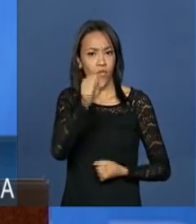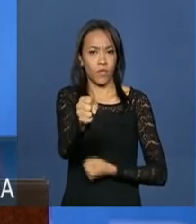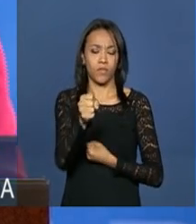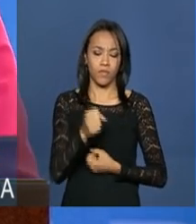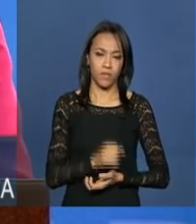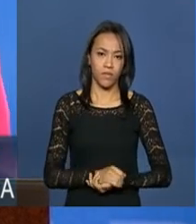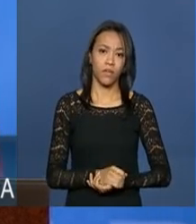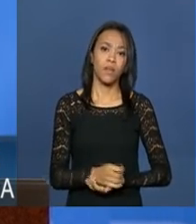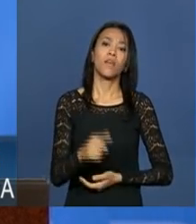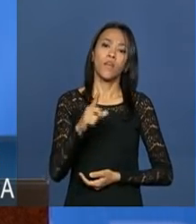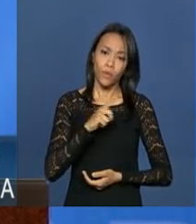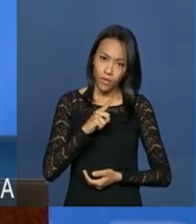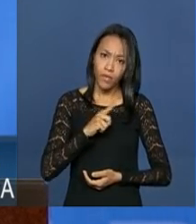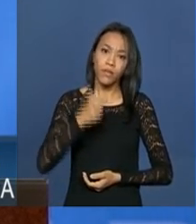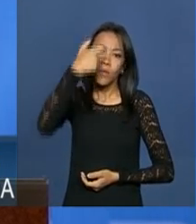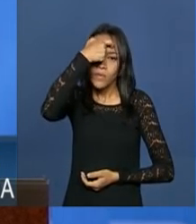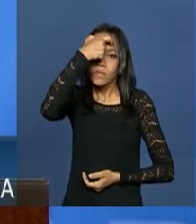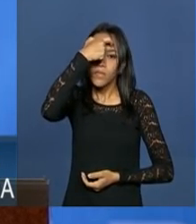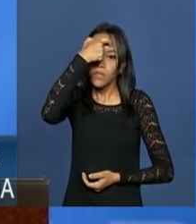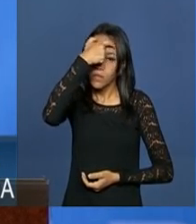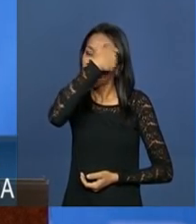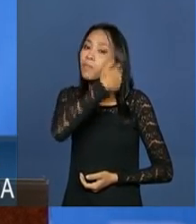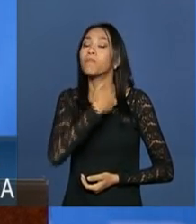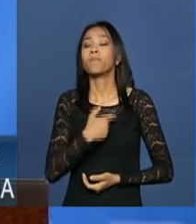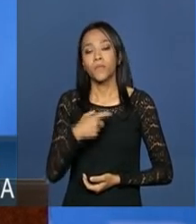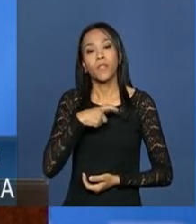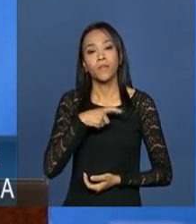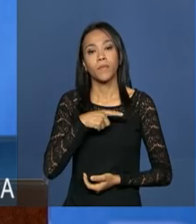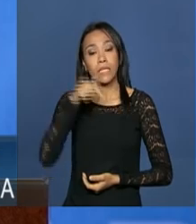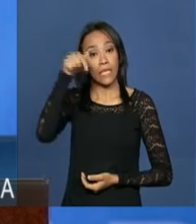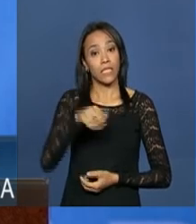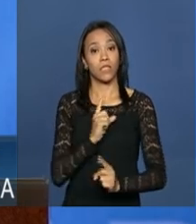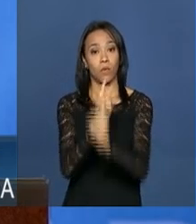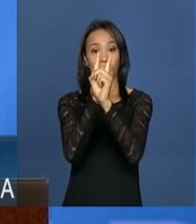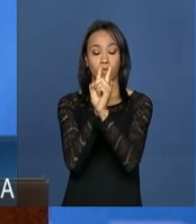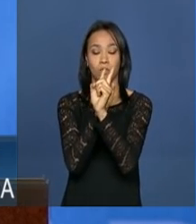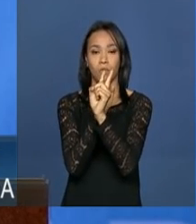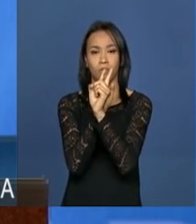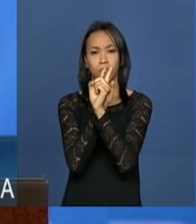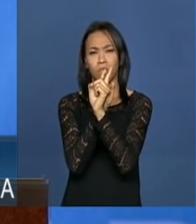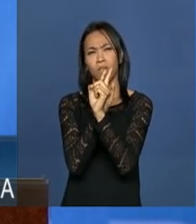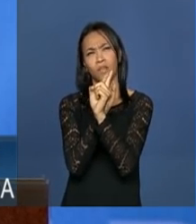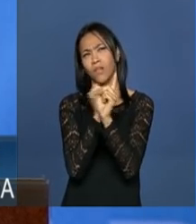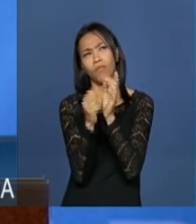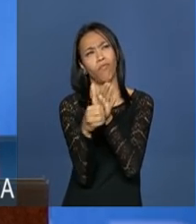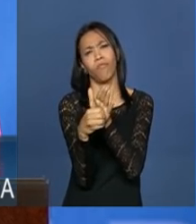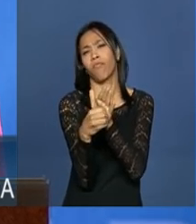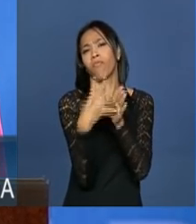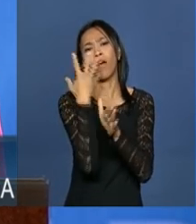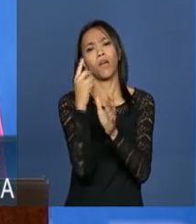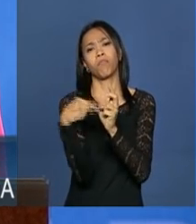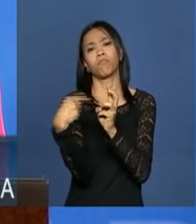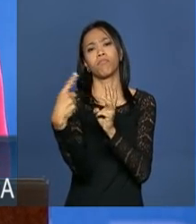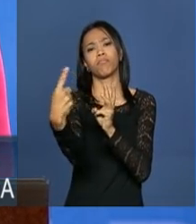força. Eu tenho consciência que esse encontro e todos os outros encontros